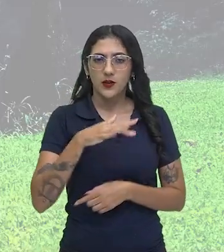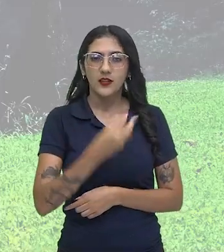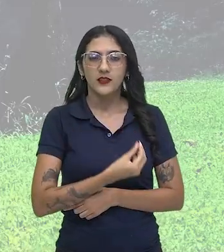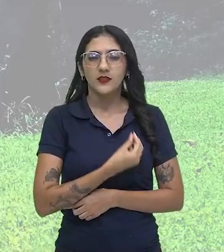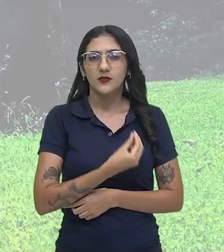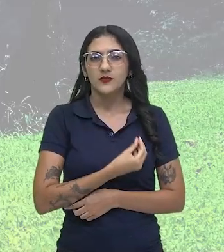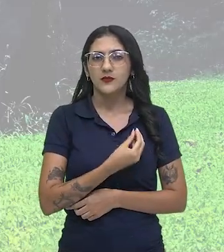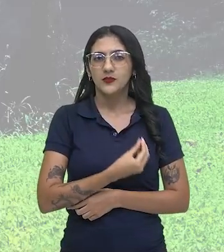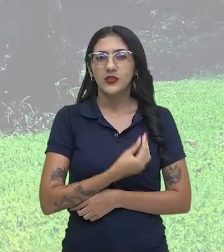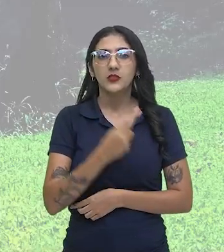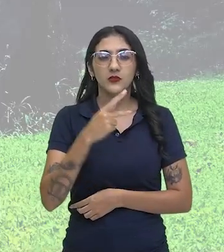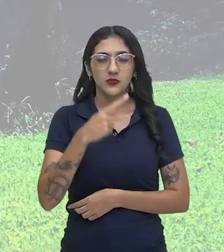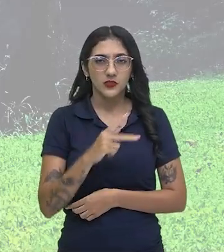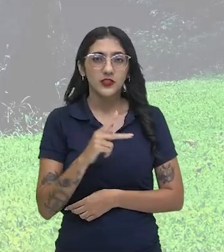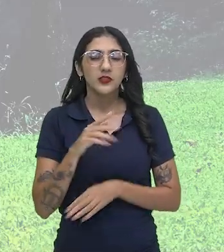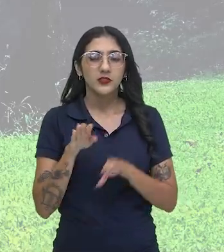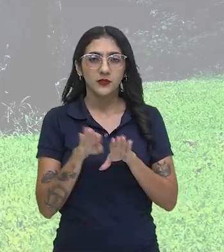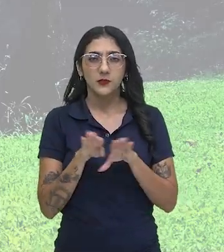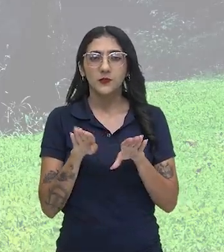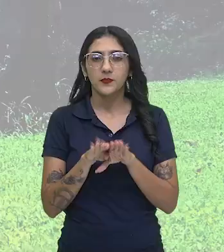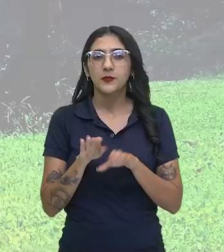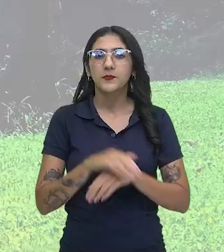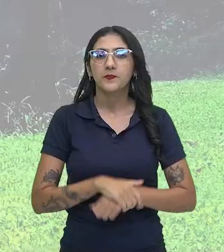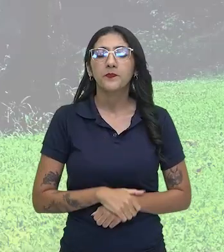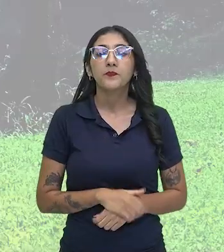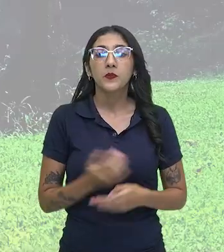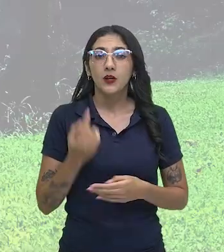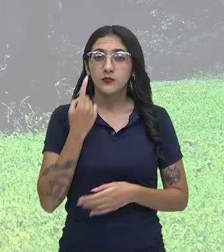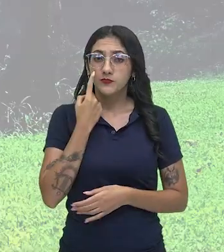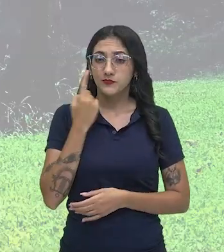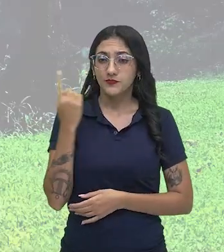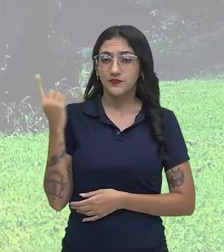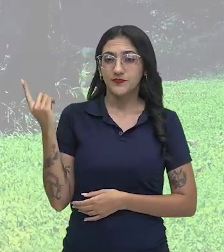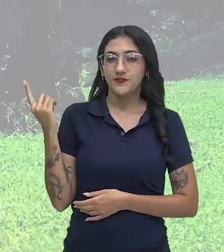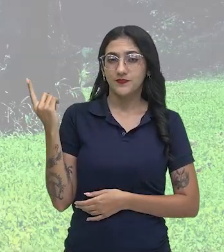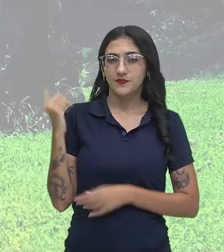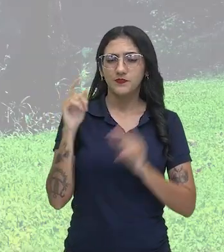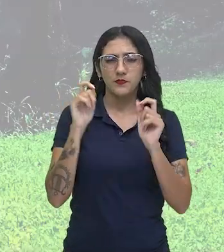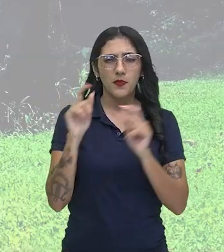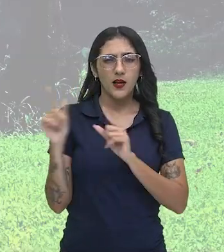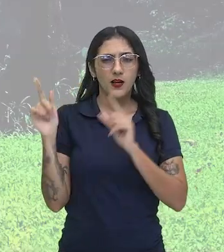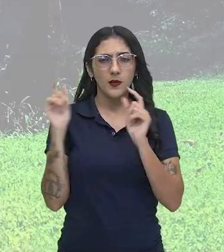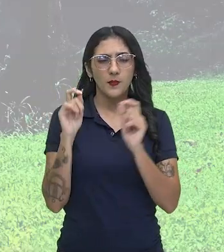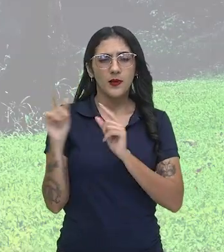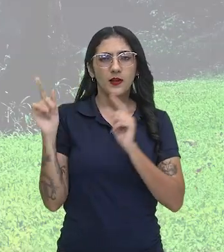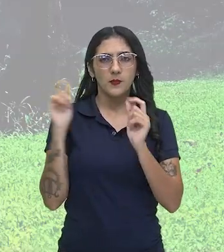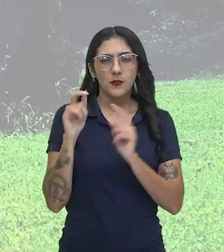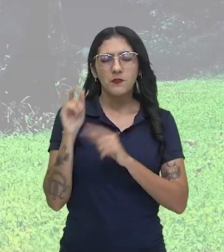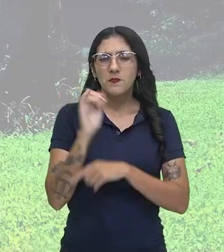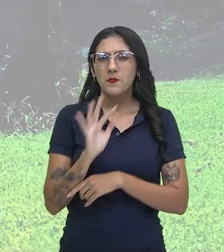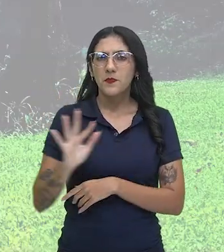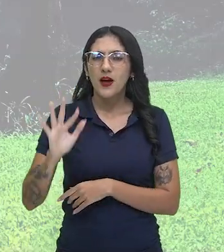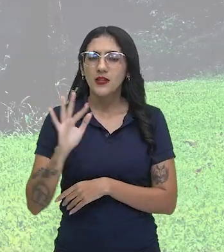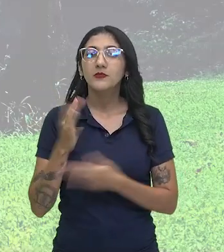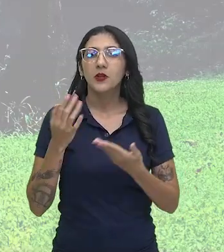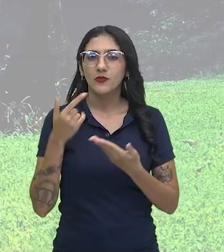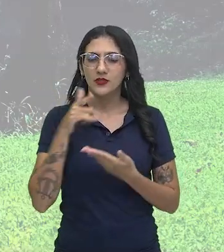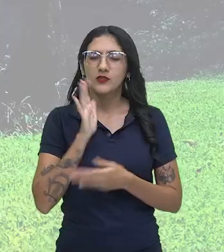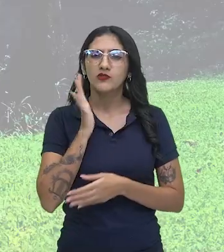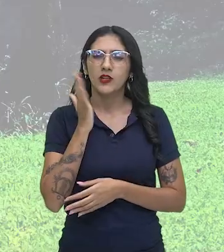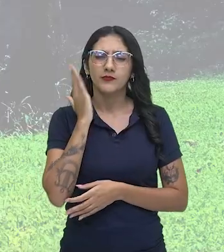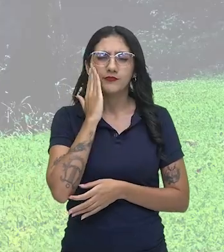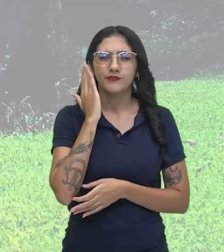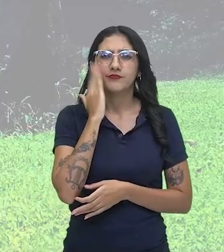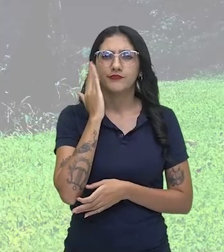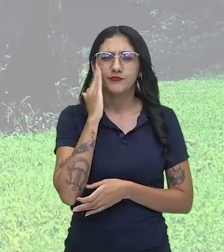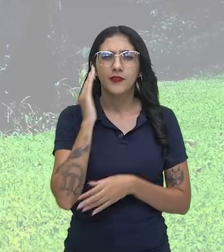sua comunidade especificamente. Então, vocês estão acompanhando aqui essa nossa sequência e com certeza vocês já sabem, né,